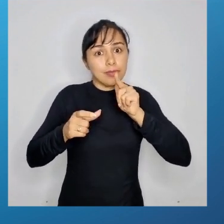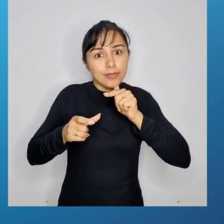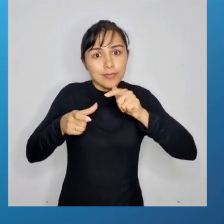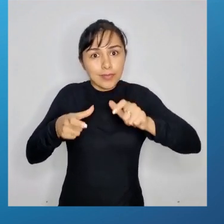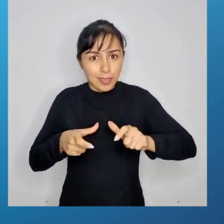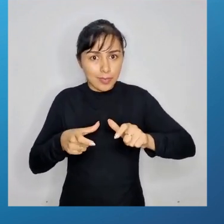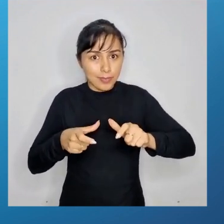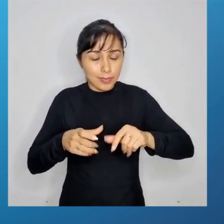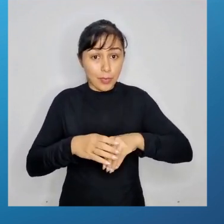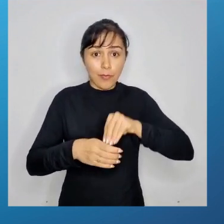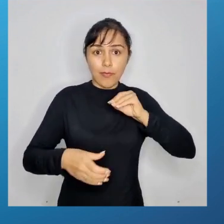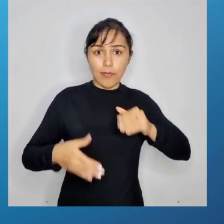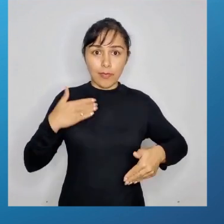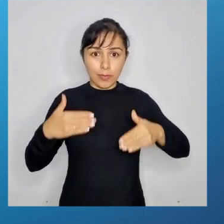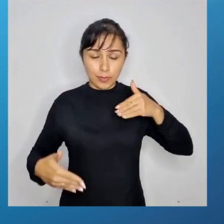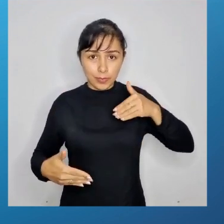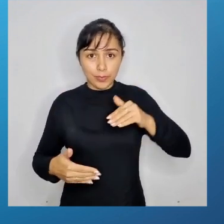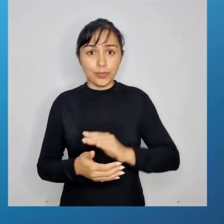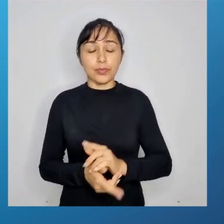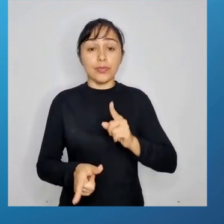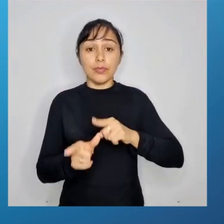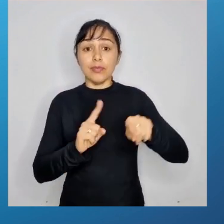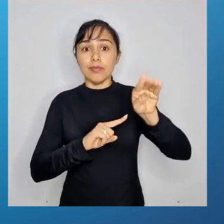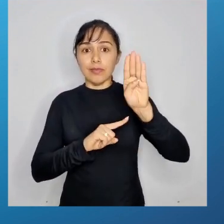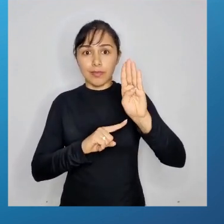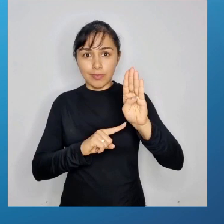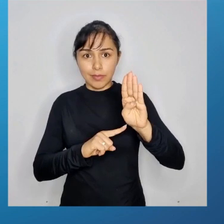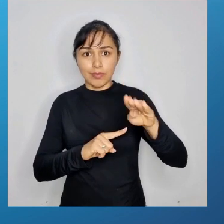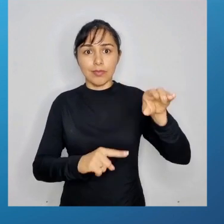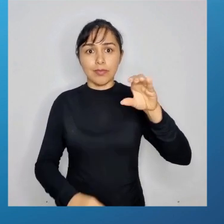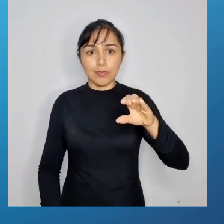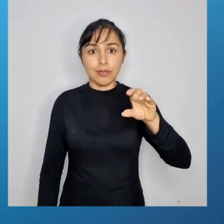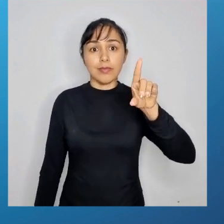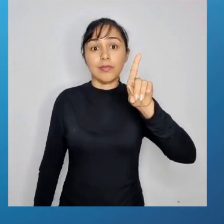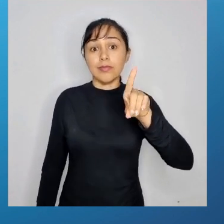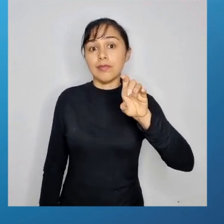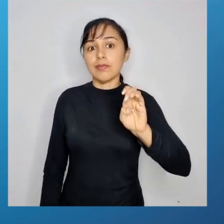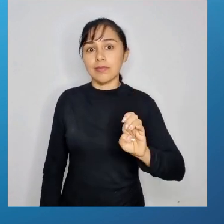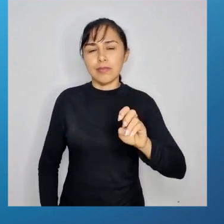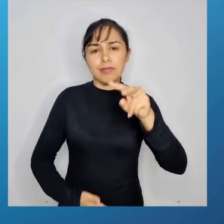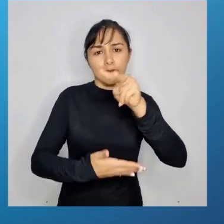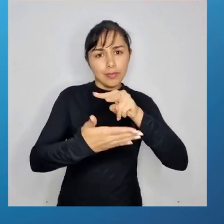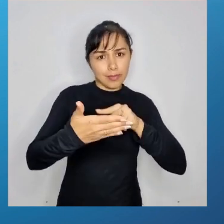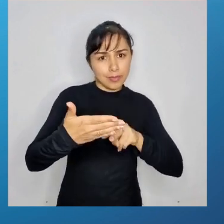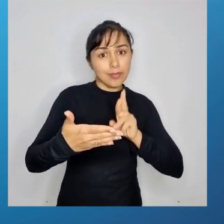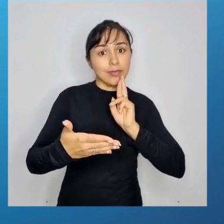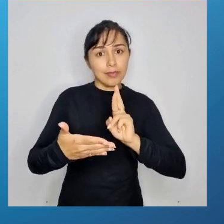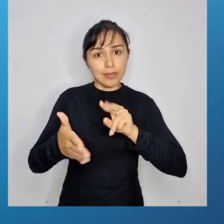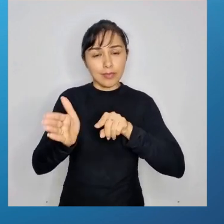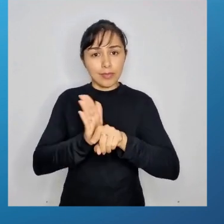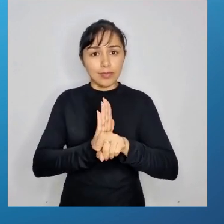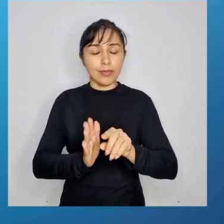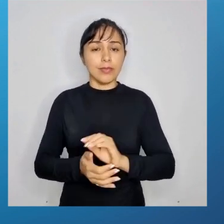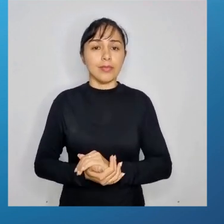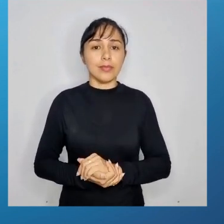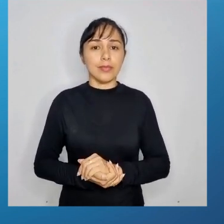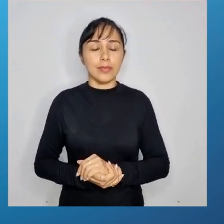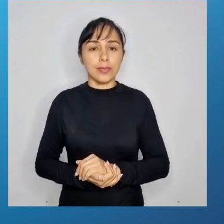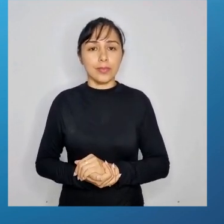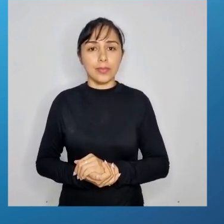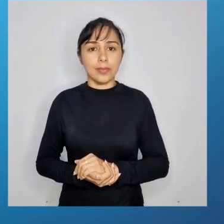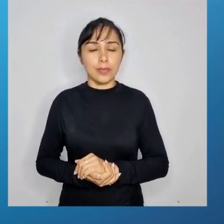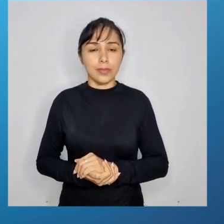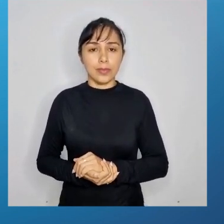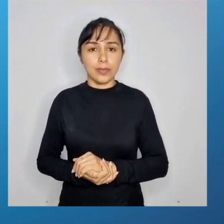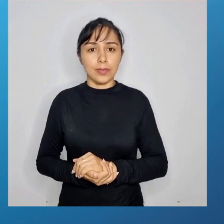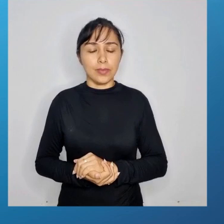pecilotermia e rins metanéfros. Letra C, metamorfose e circulação aberta. Letra D, viviparidade